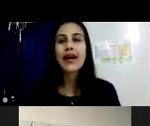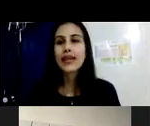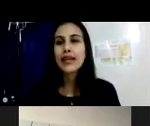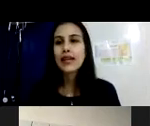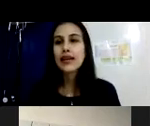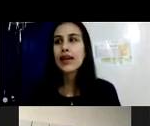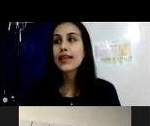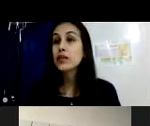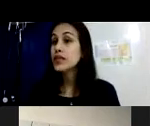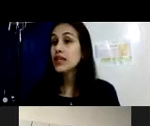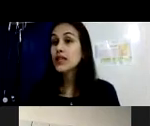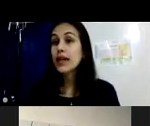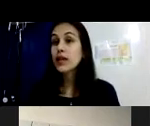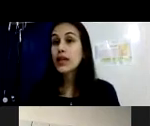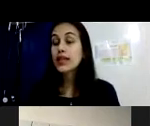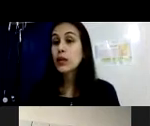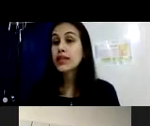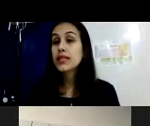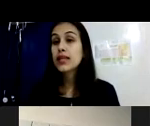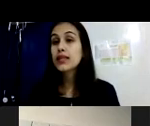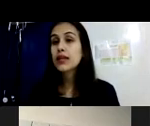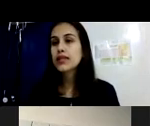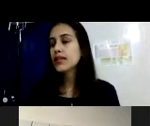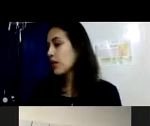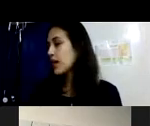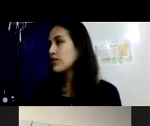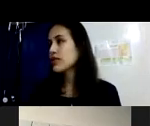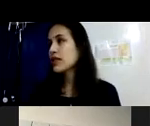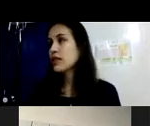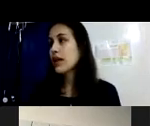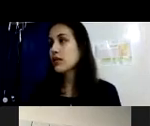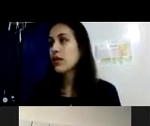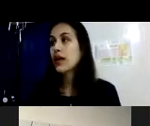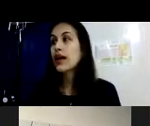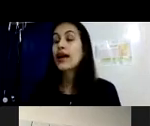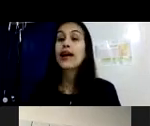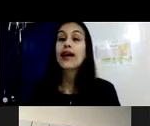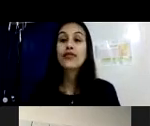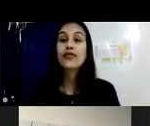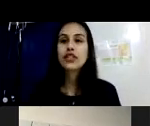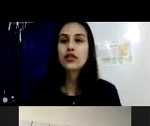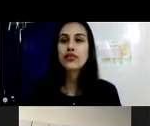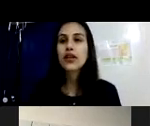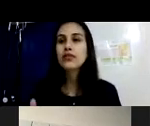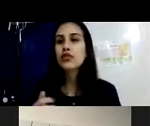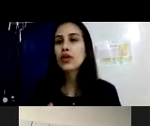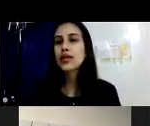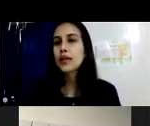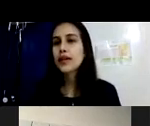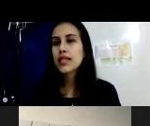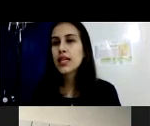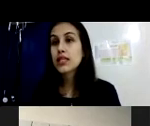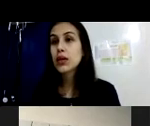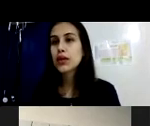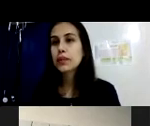Dona Maria, ela está com esquecimento, ela está começando a apresentar quadros de esquecimento. Ela foi mexer no fogão, deixou a